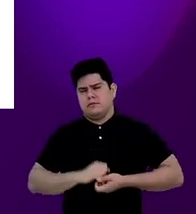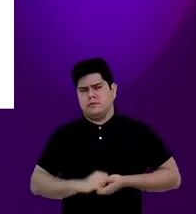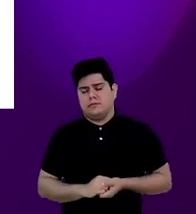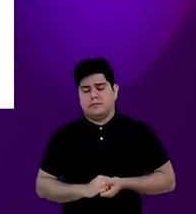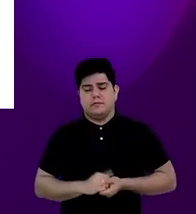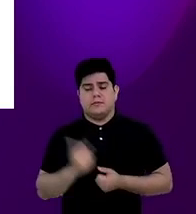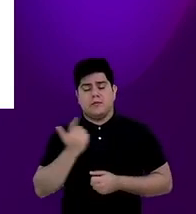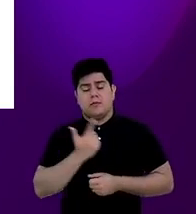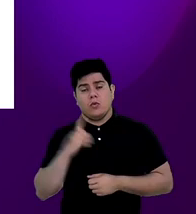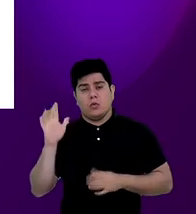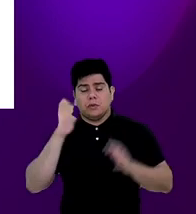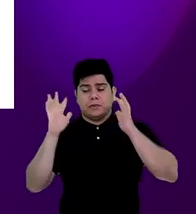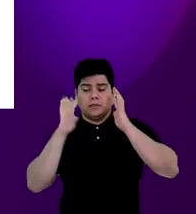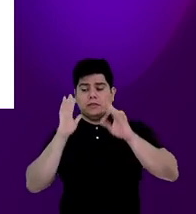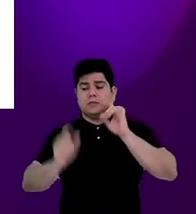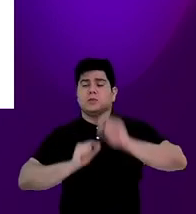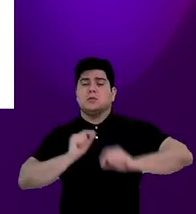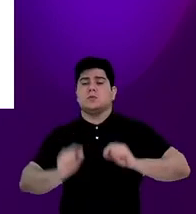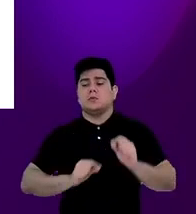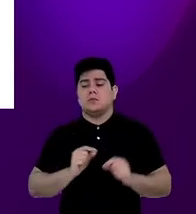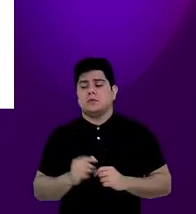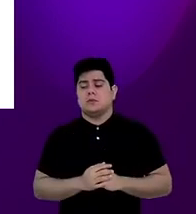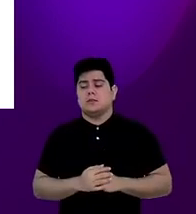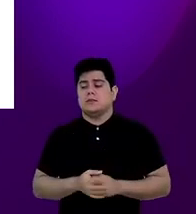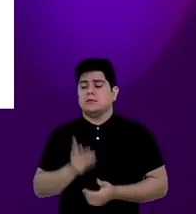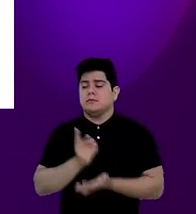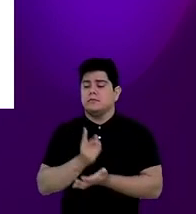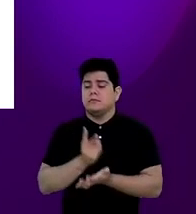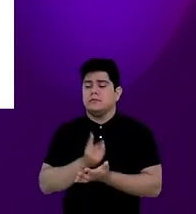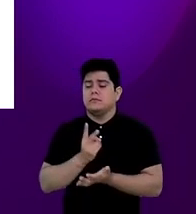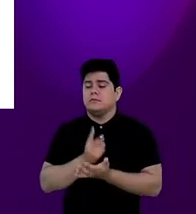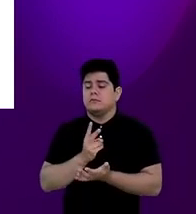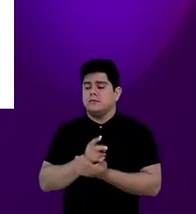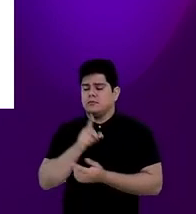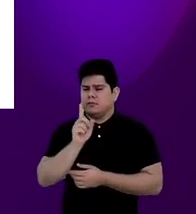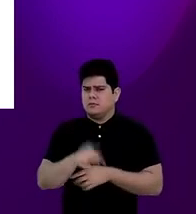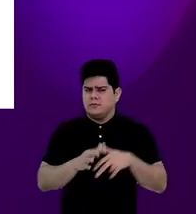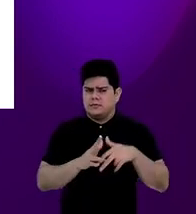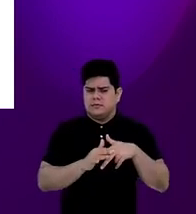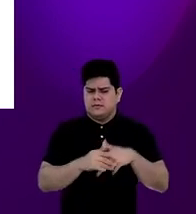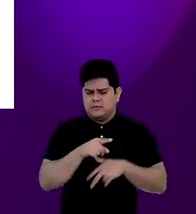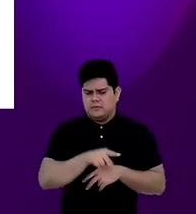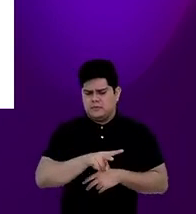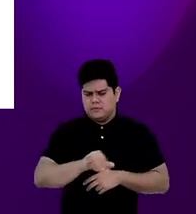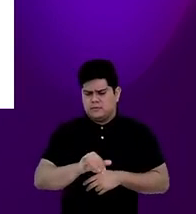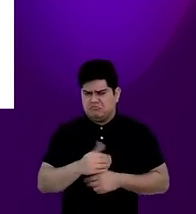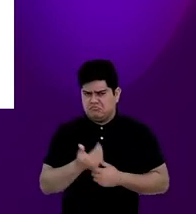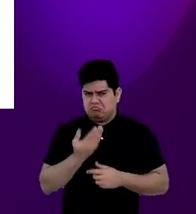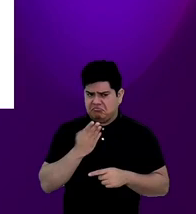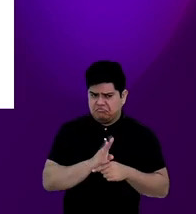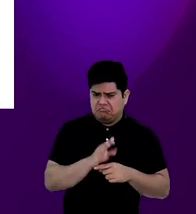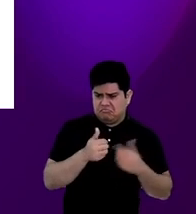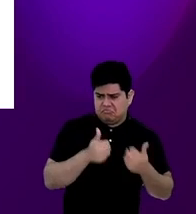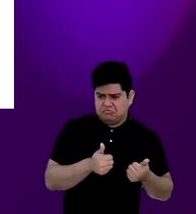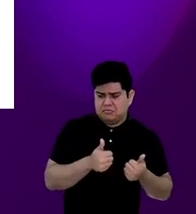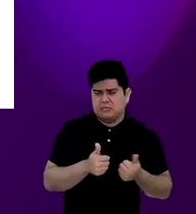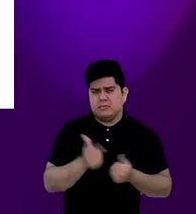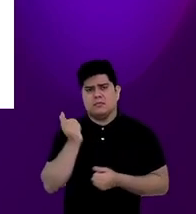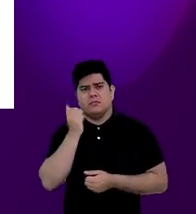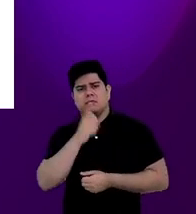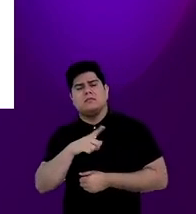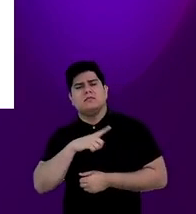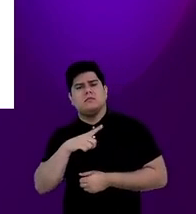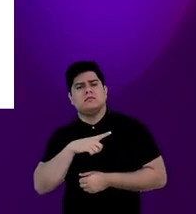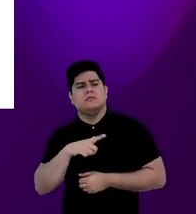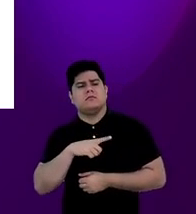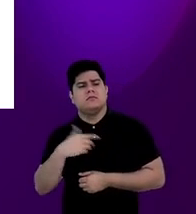coisa a se pensar é que sempre tem que pensar se aquele é o paciente que vai se beneficiar, é um paciente que tem que